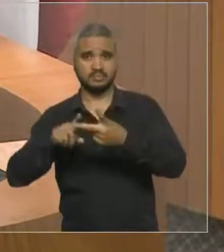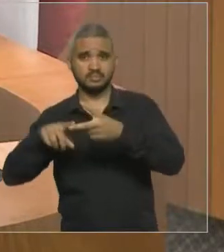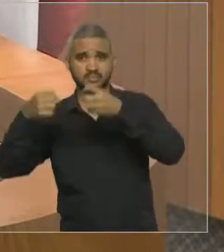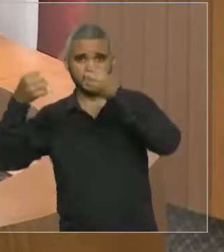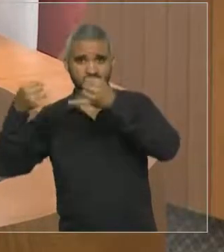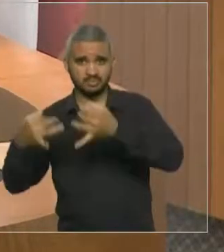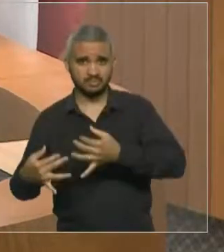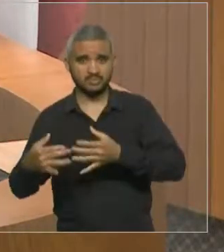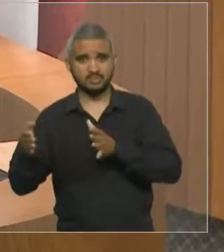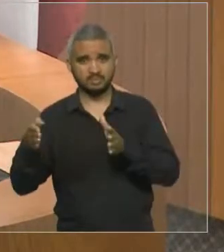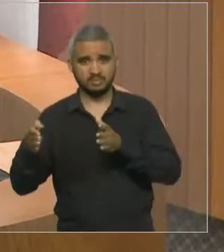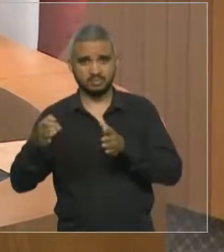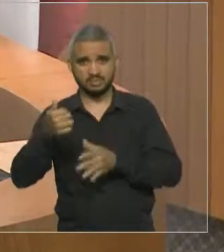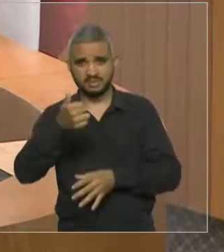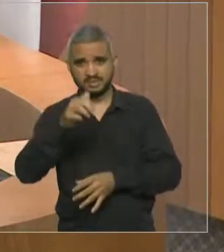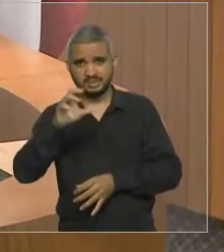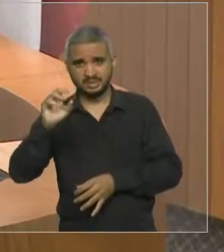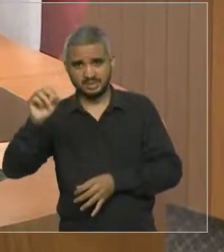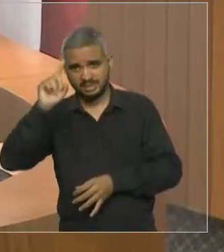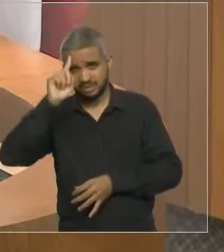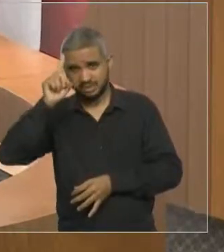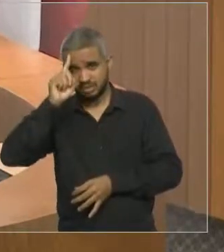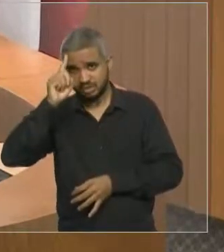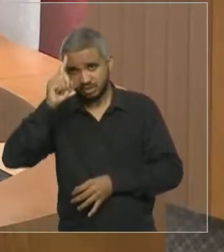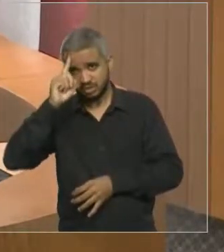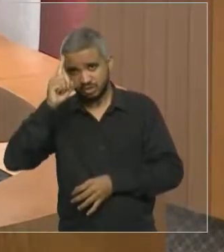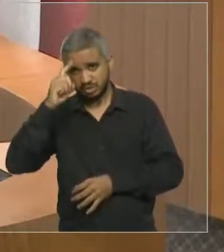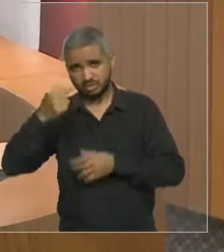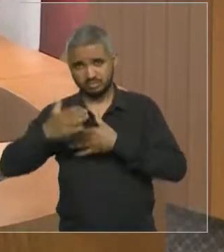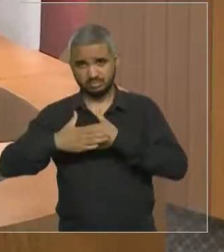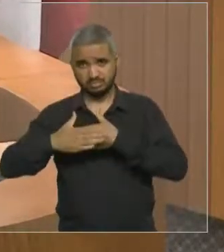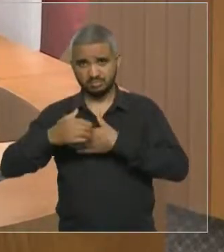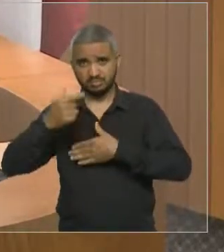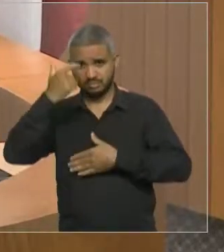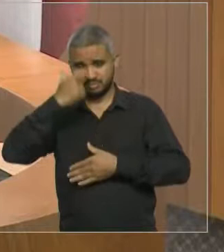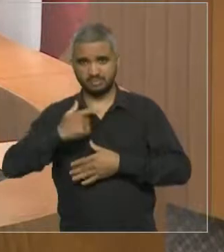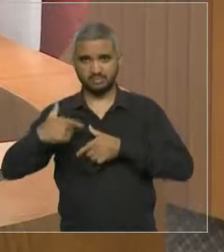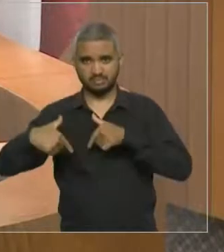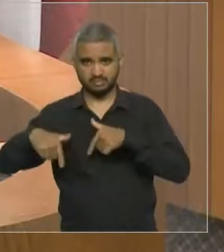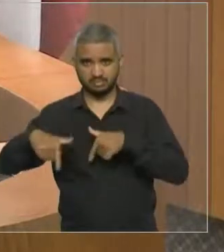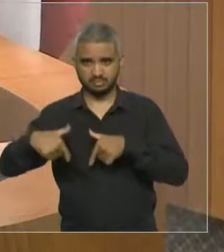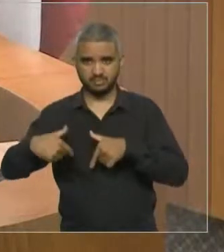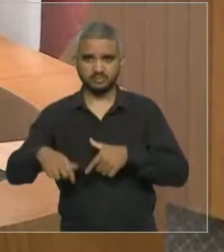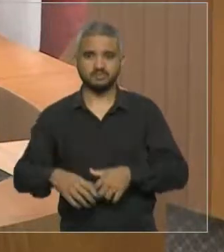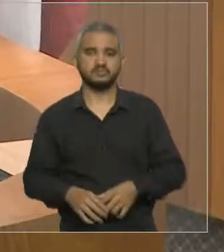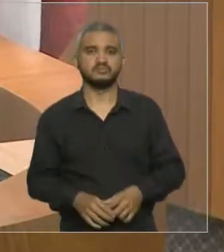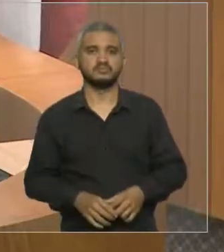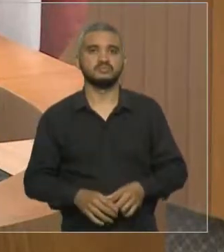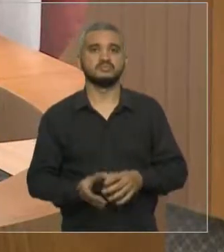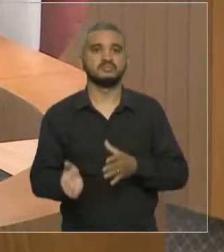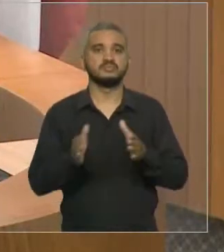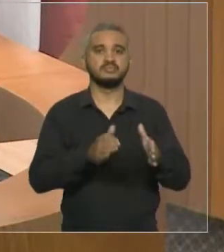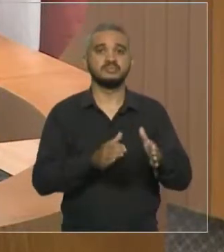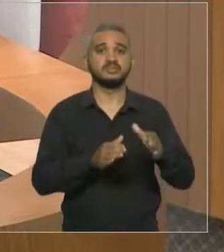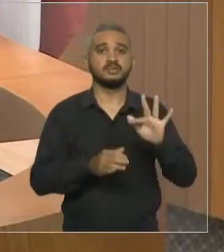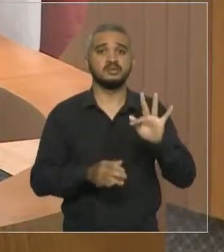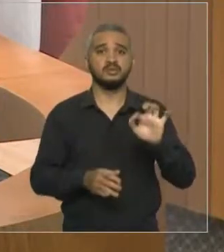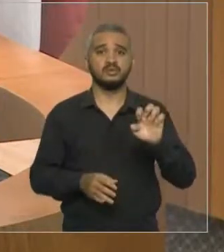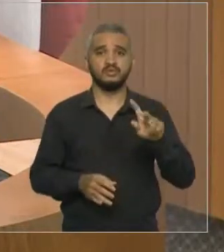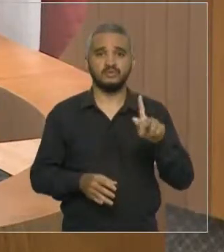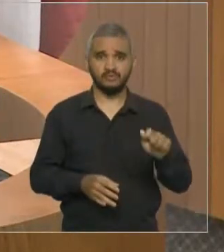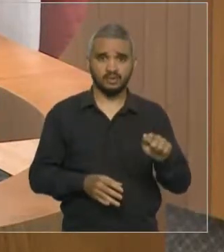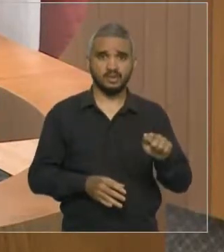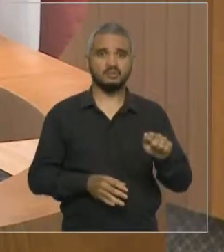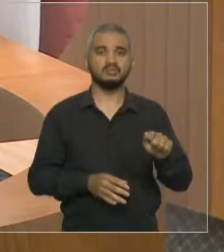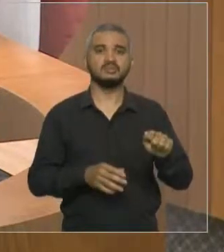caro à sociedade o fefa de toda forma ele tem sido gerenciado não tem nenhum terrorismo em cima